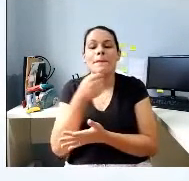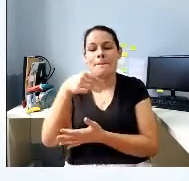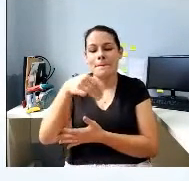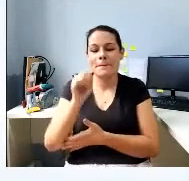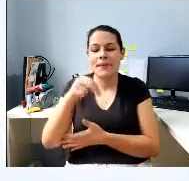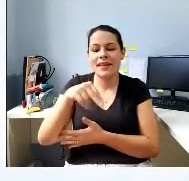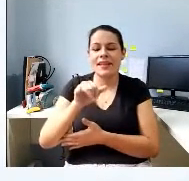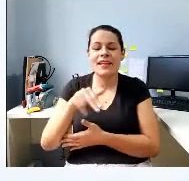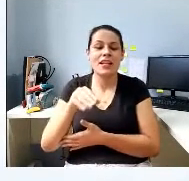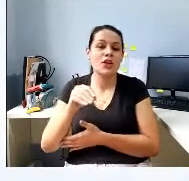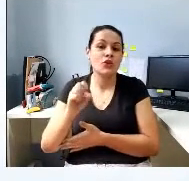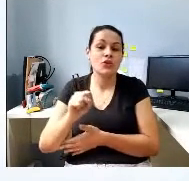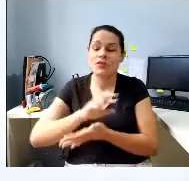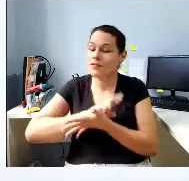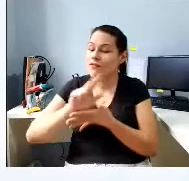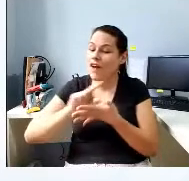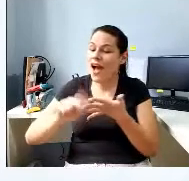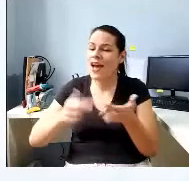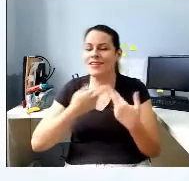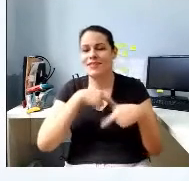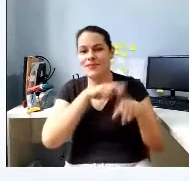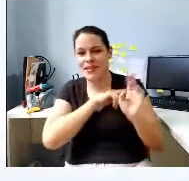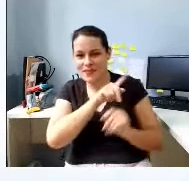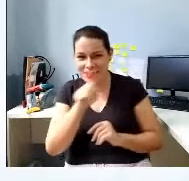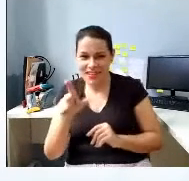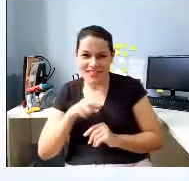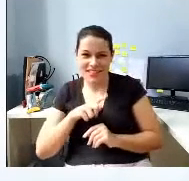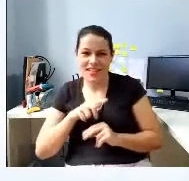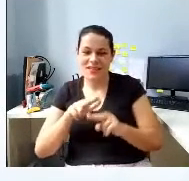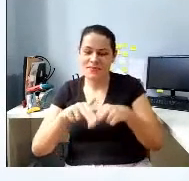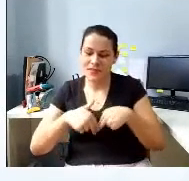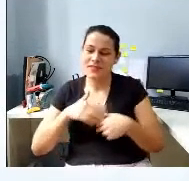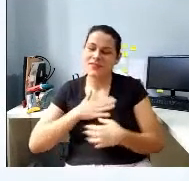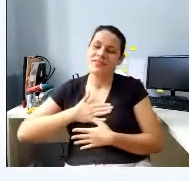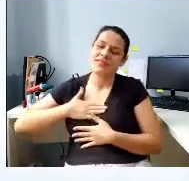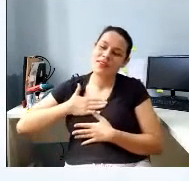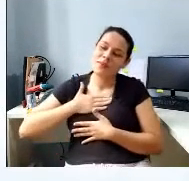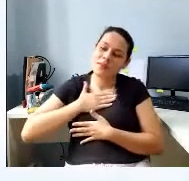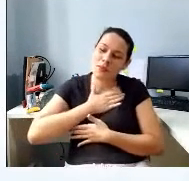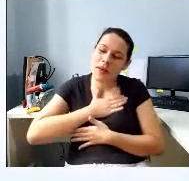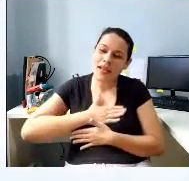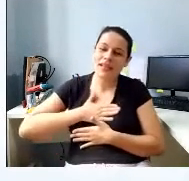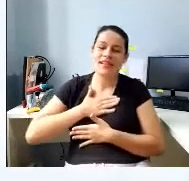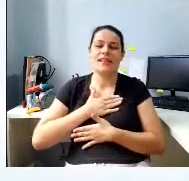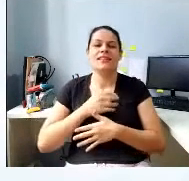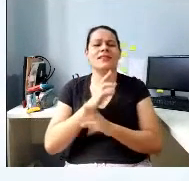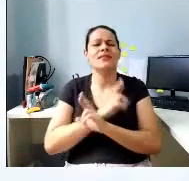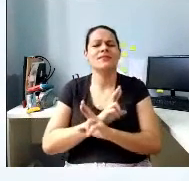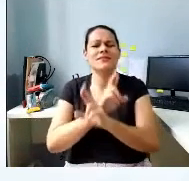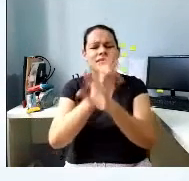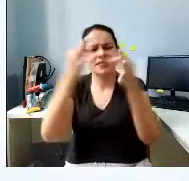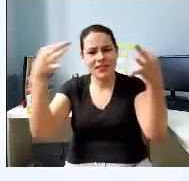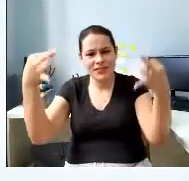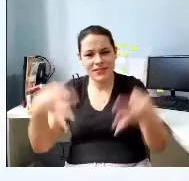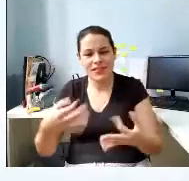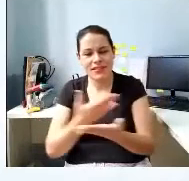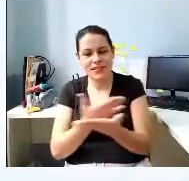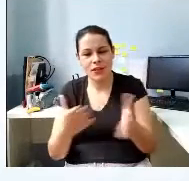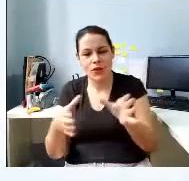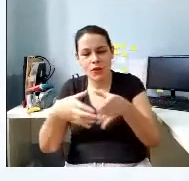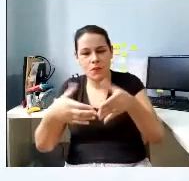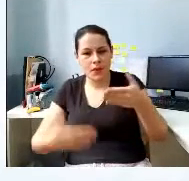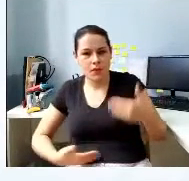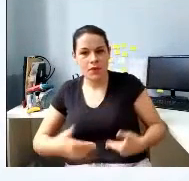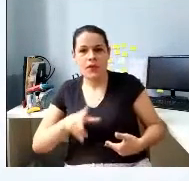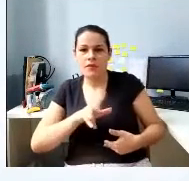de tantas responsabilidades. Foi super bacana. Eu tenho certeza que os trabalhadores vão curtir muito